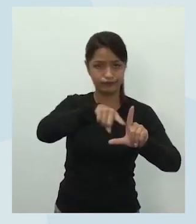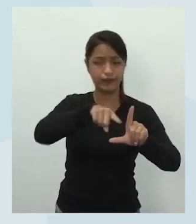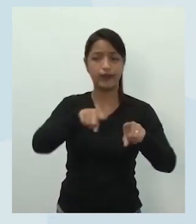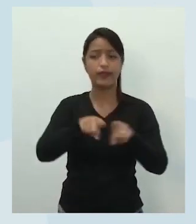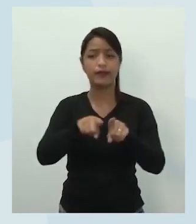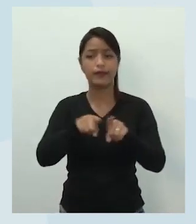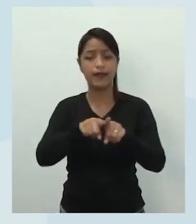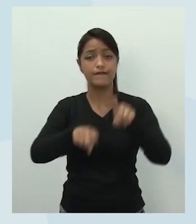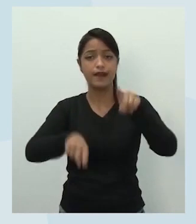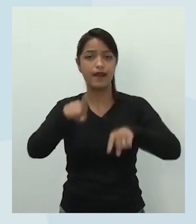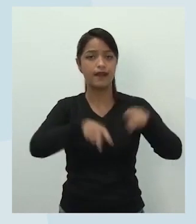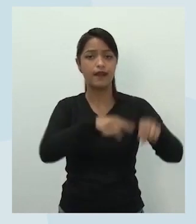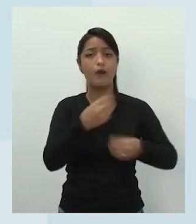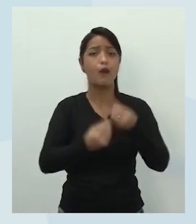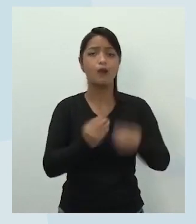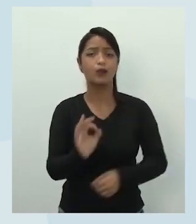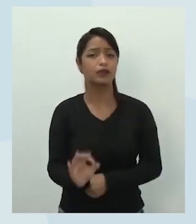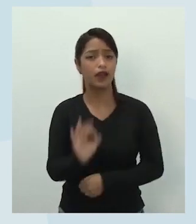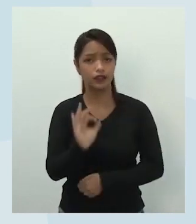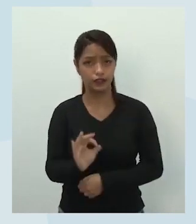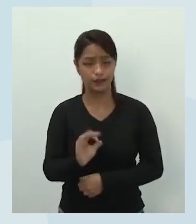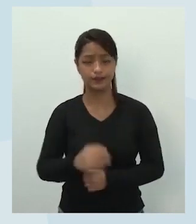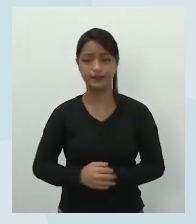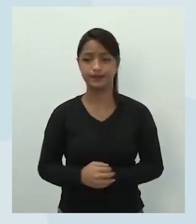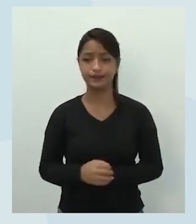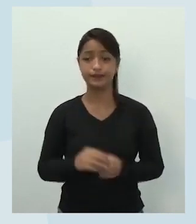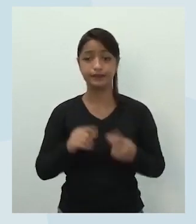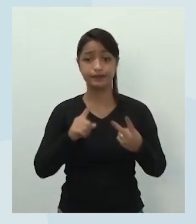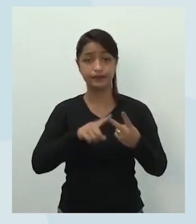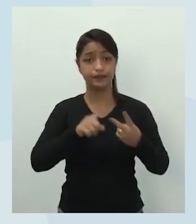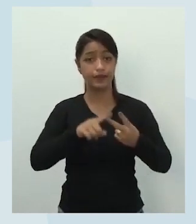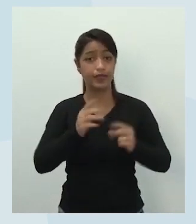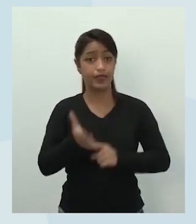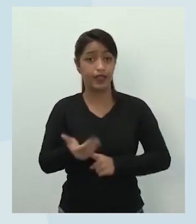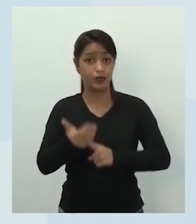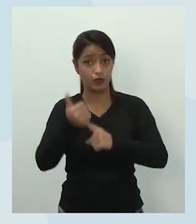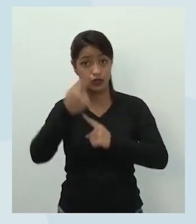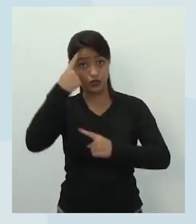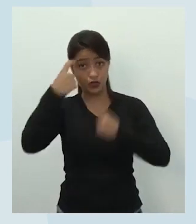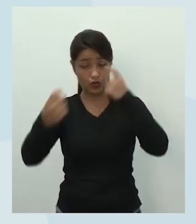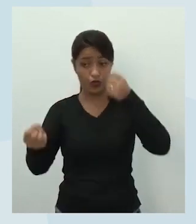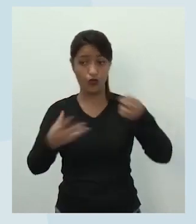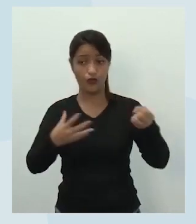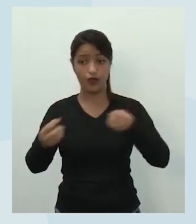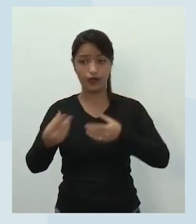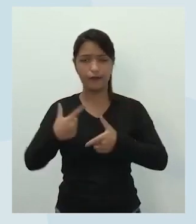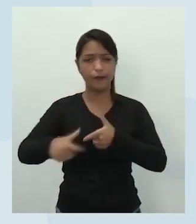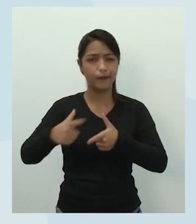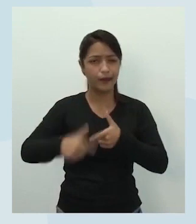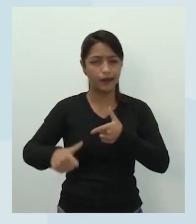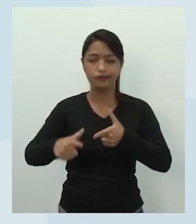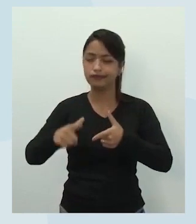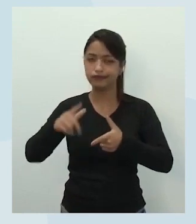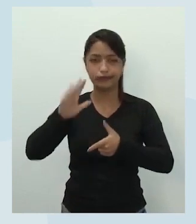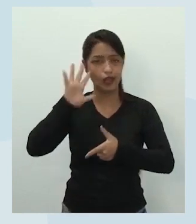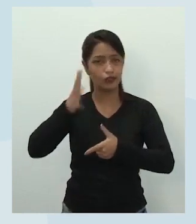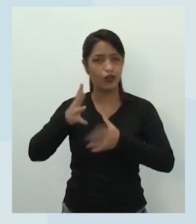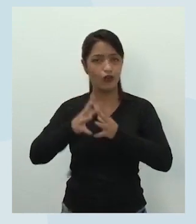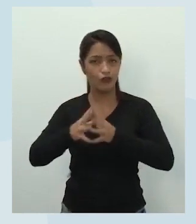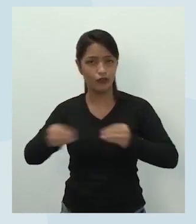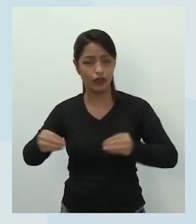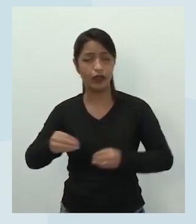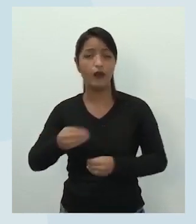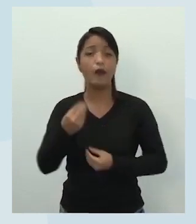taxa de variação. Em tecnologia e inovação, resolver problemas utilizando ou não